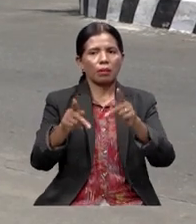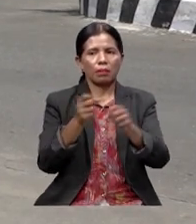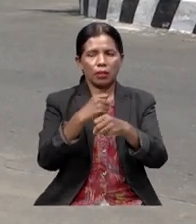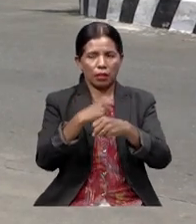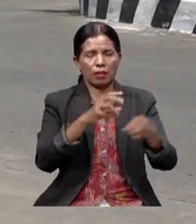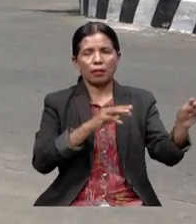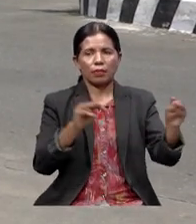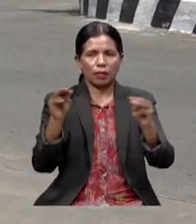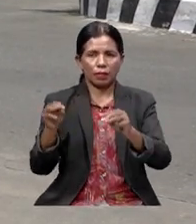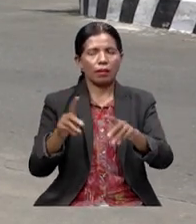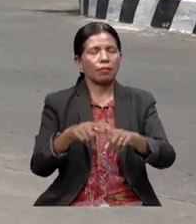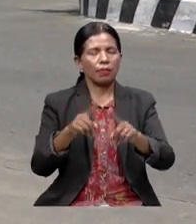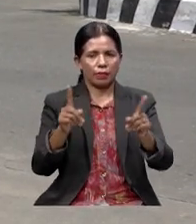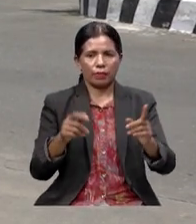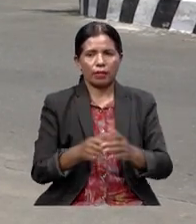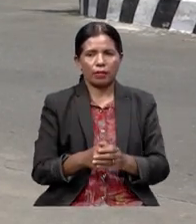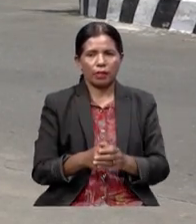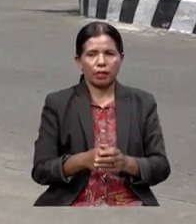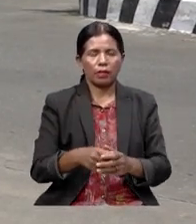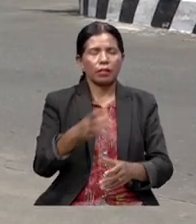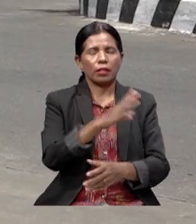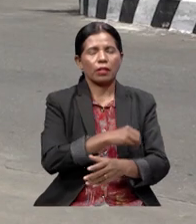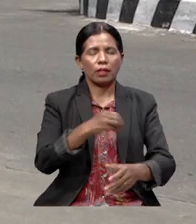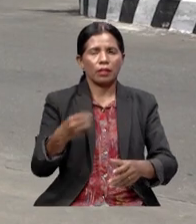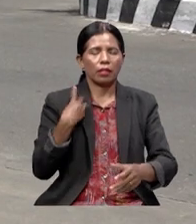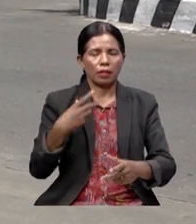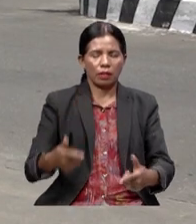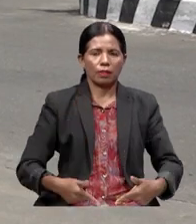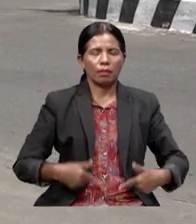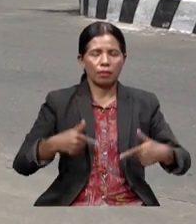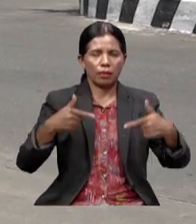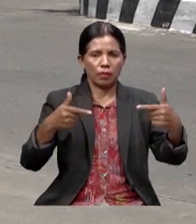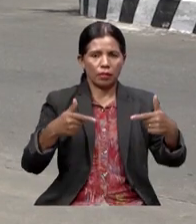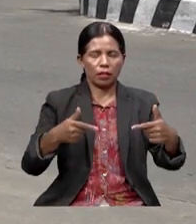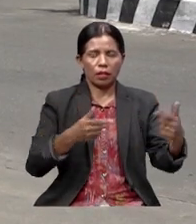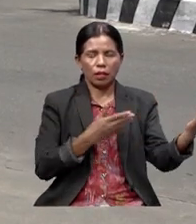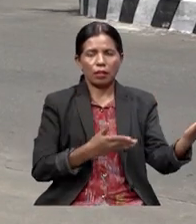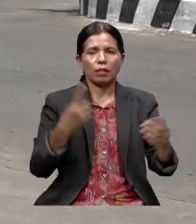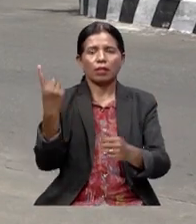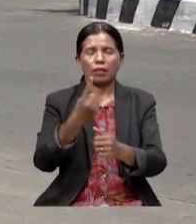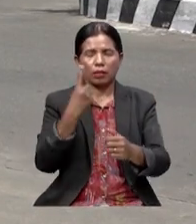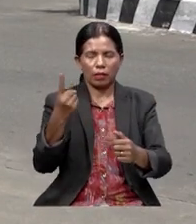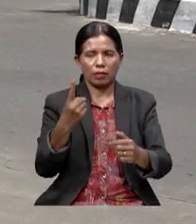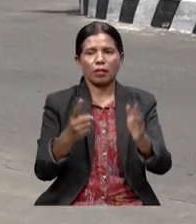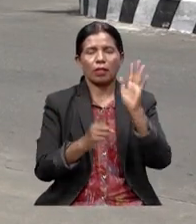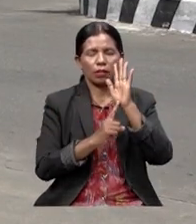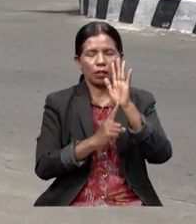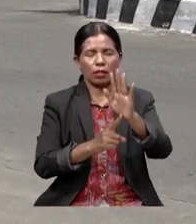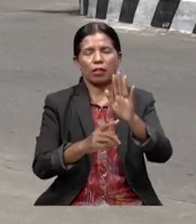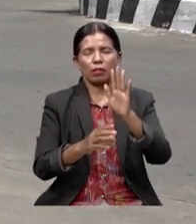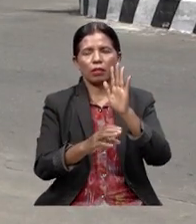mudança. Mas vê jornada social itanian, horik permanente, hori sai símbolo